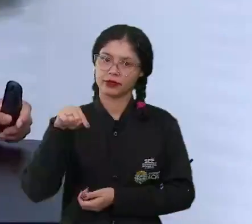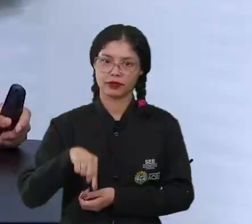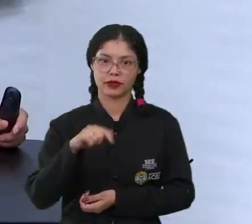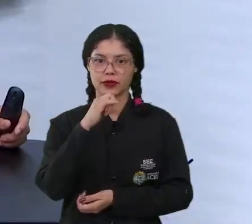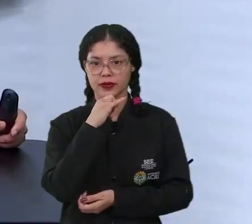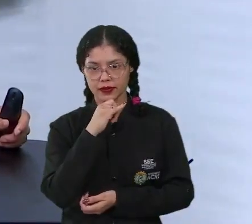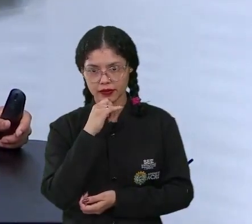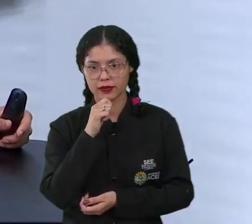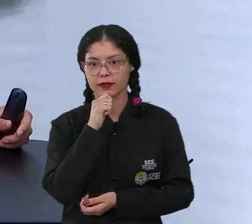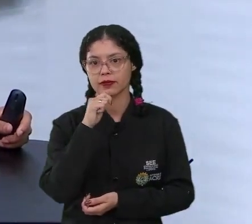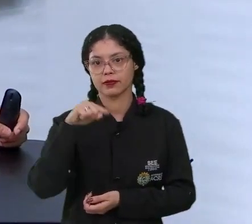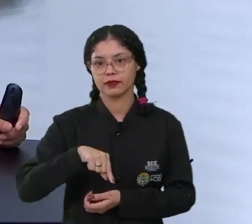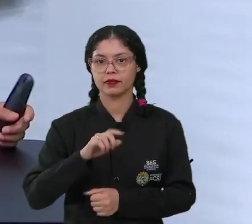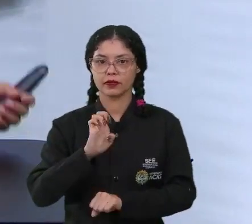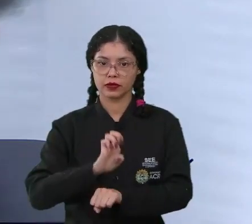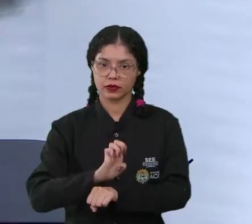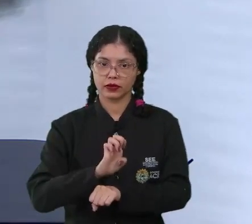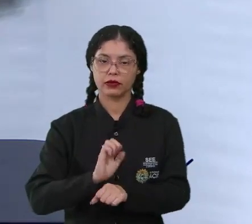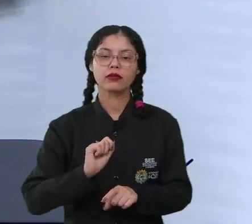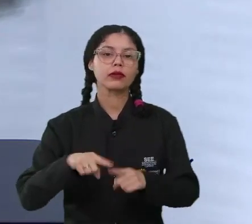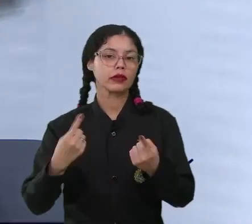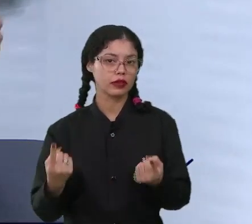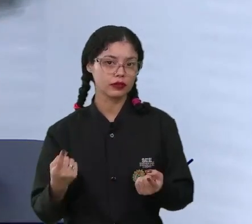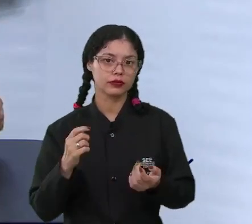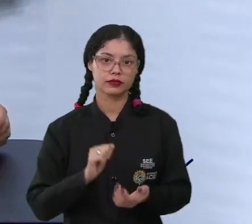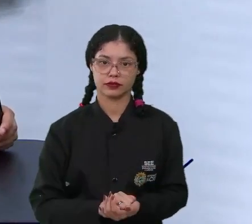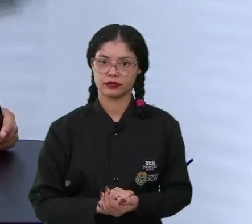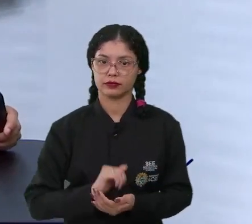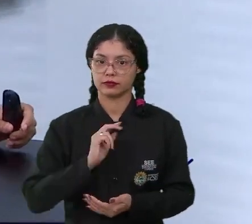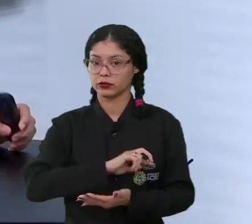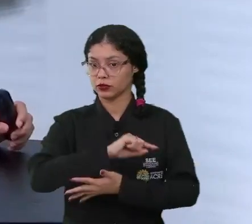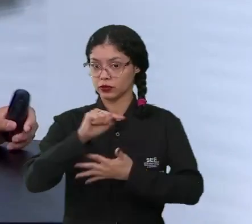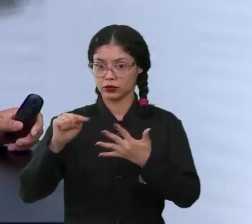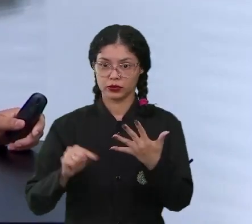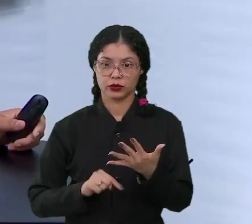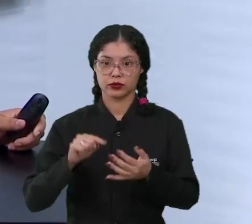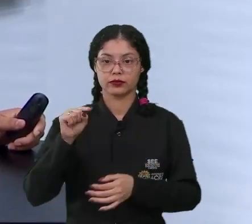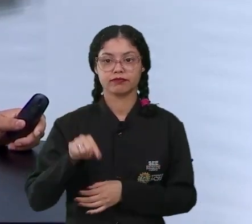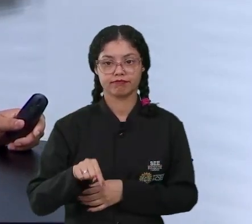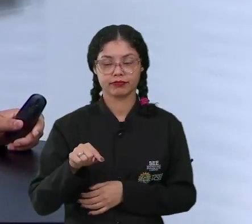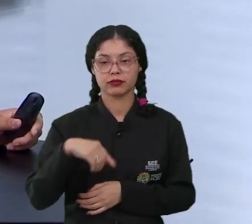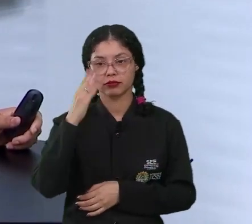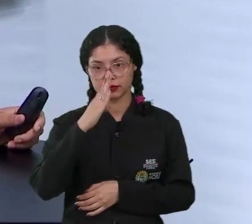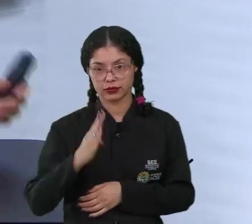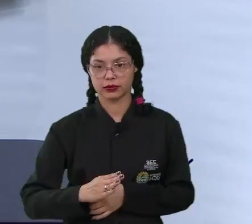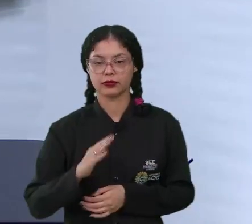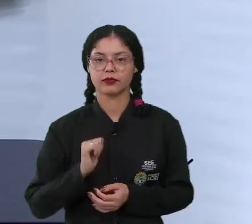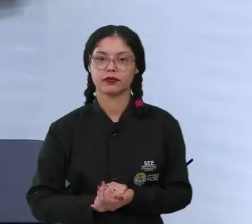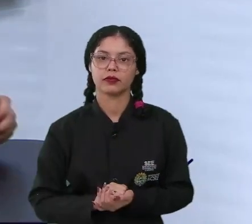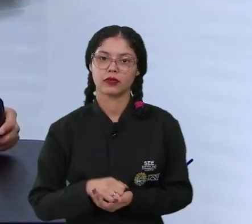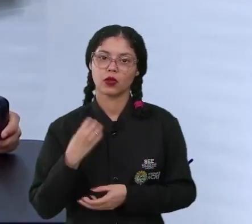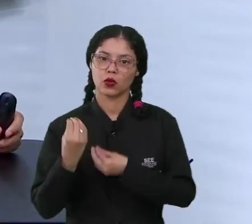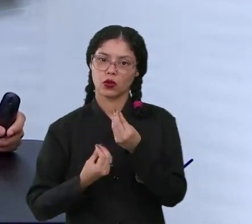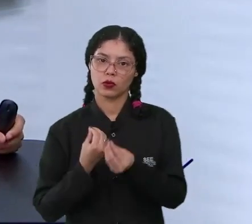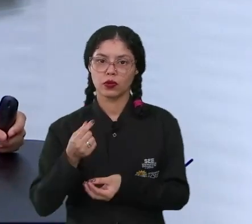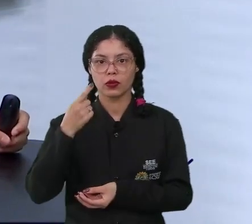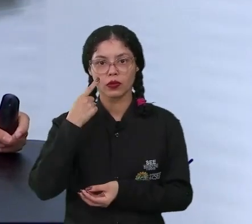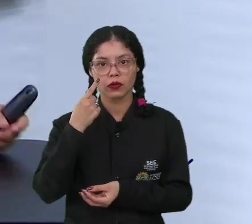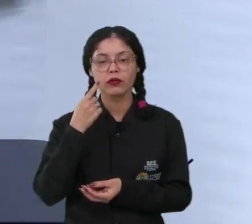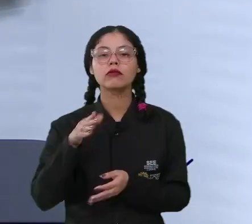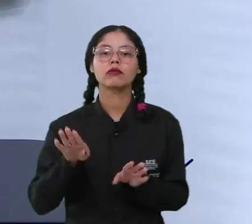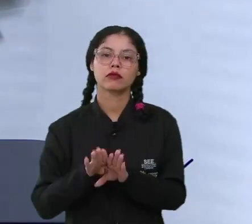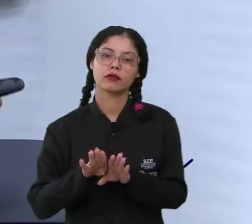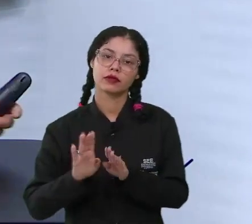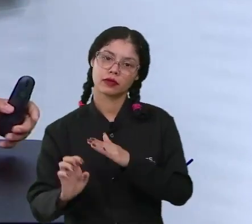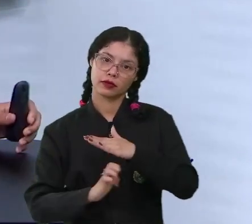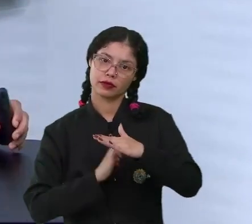aqui no nosso estado, mas ele está em vários estados brasileiros. E conforme vocês vão observar, é